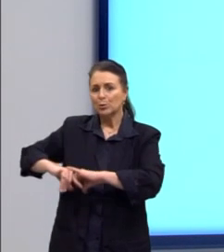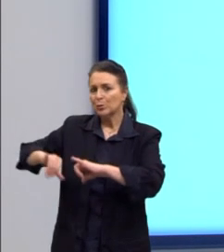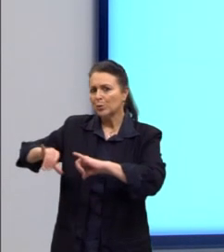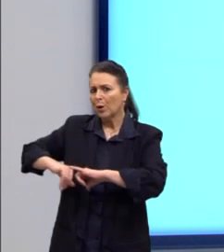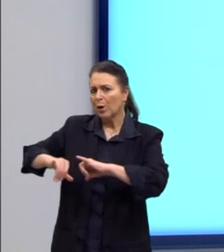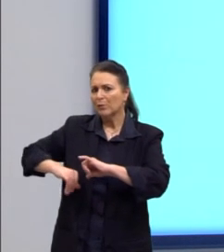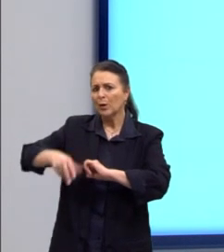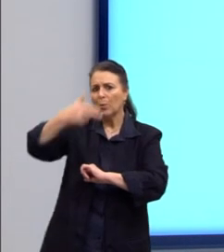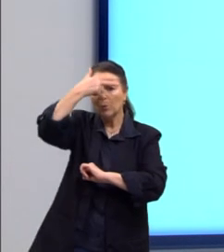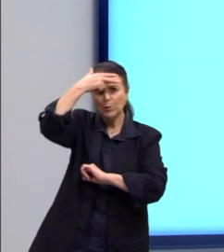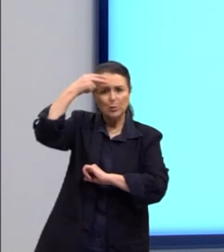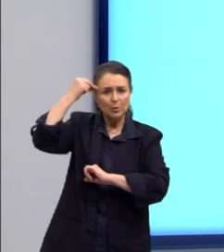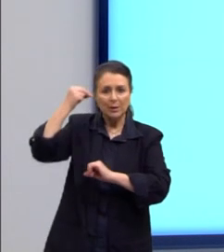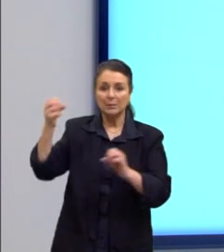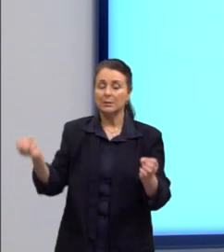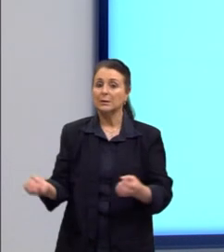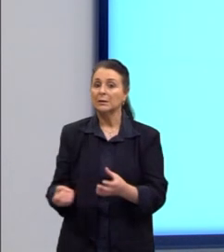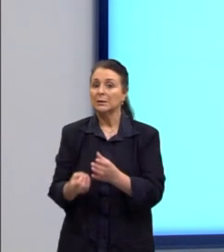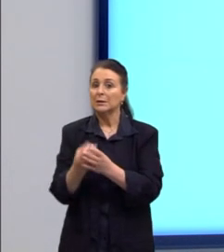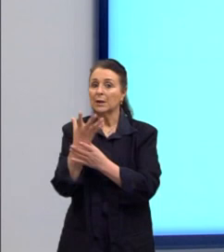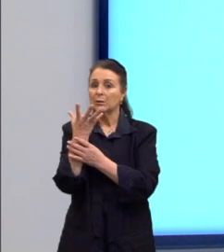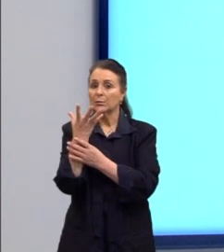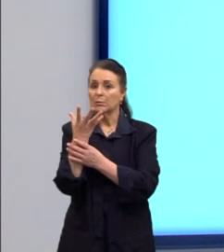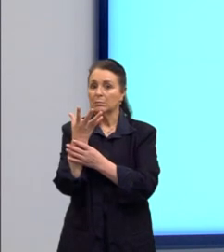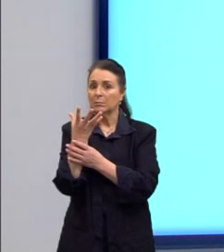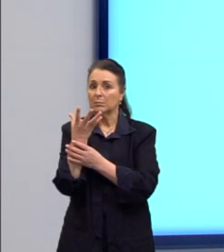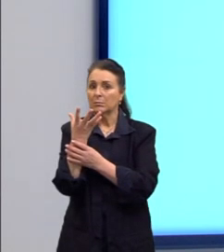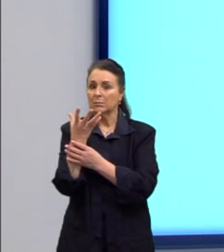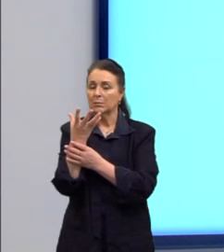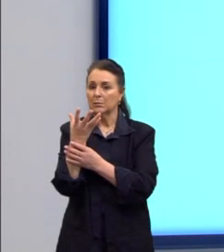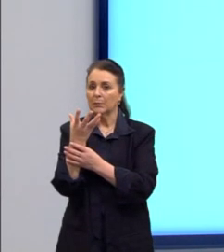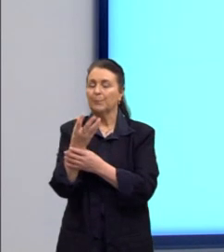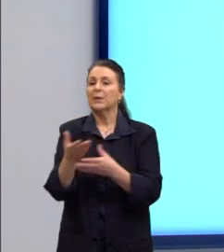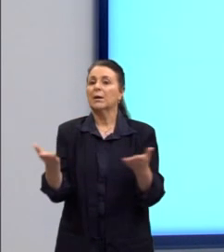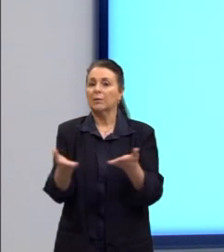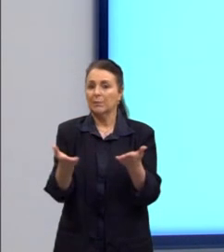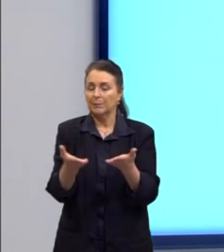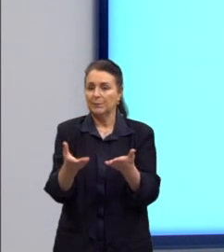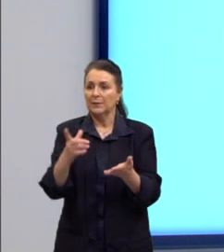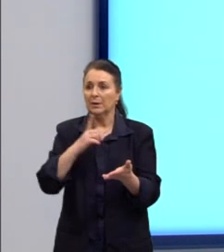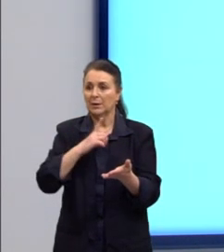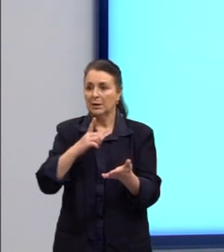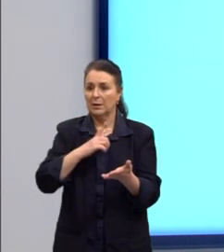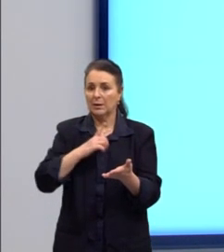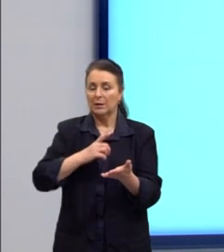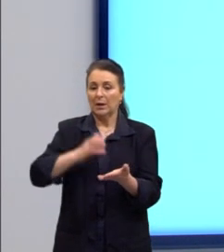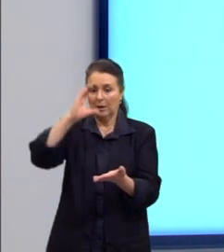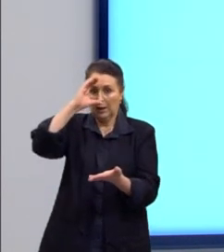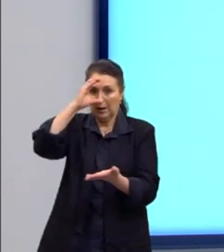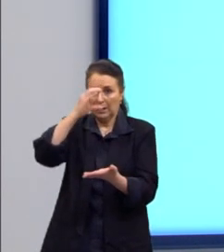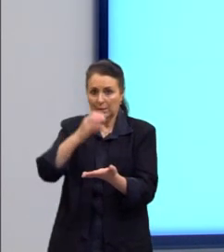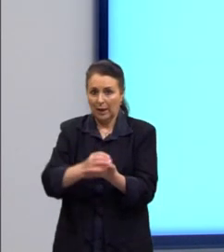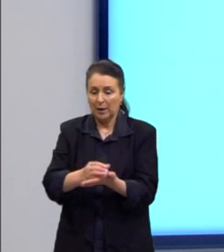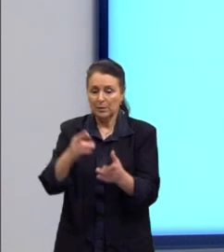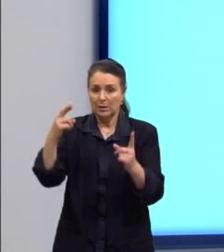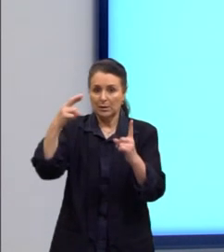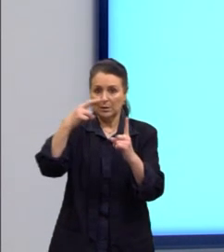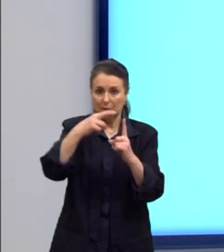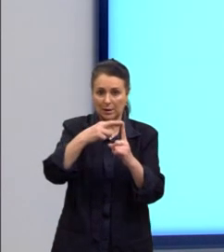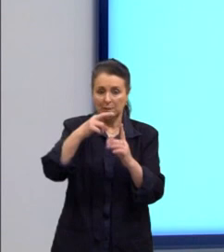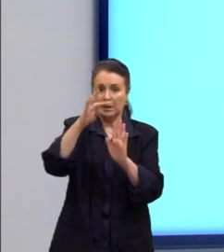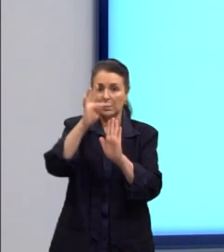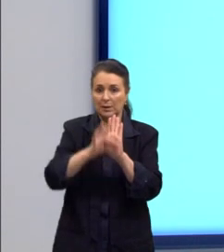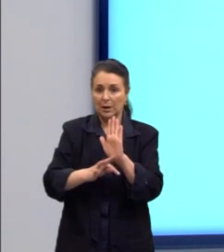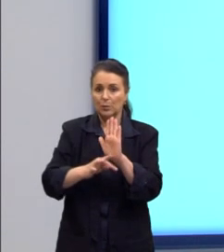diversos estigmas criados muito bem Aqui nós temos tese construída com referência ao texto de apoio 2